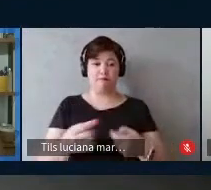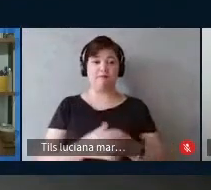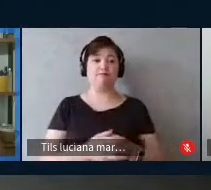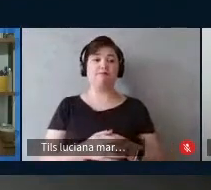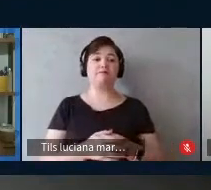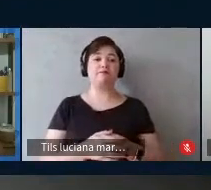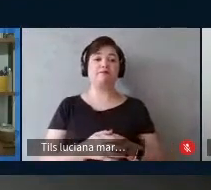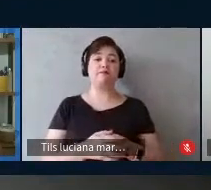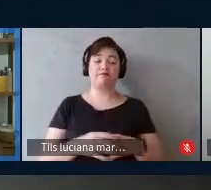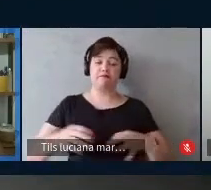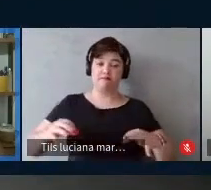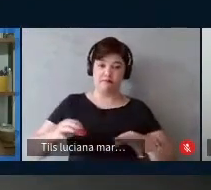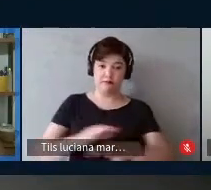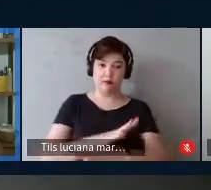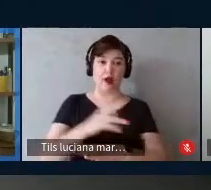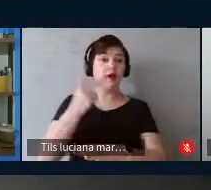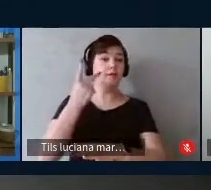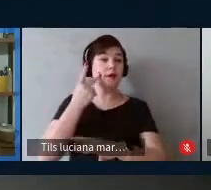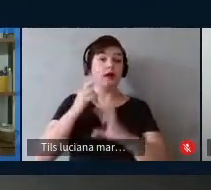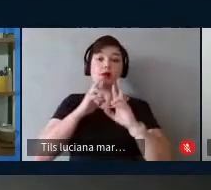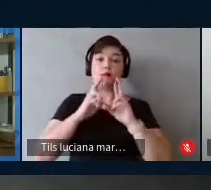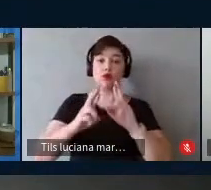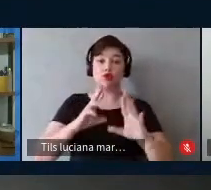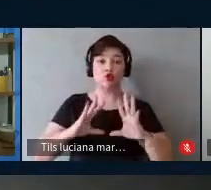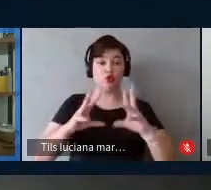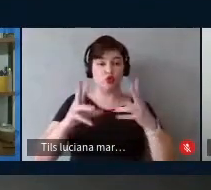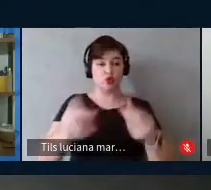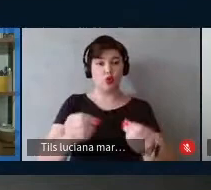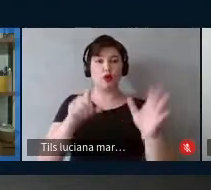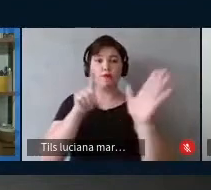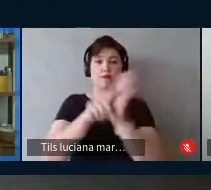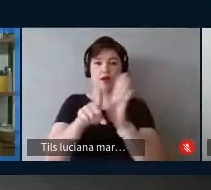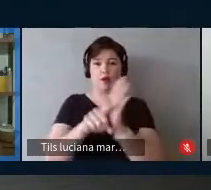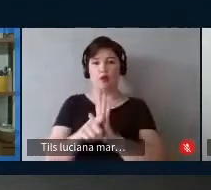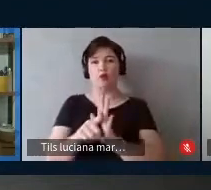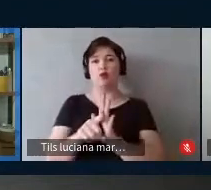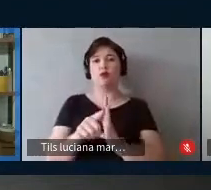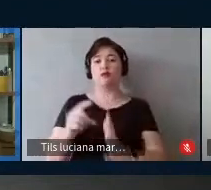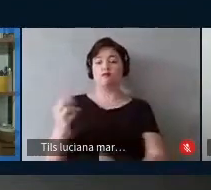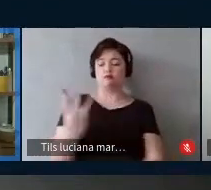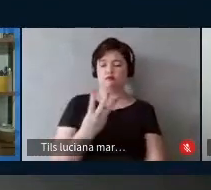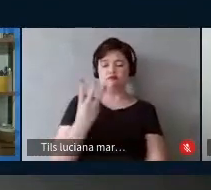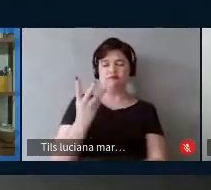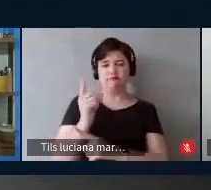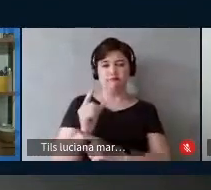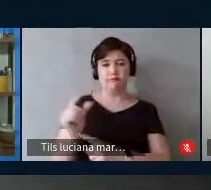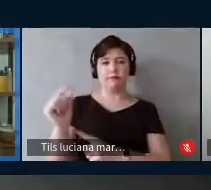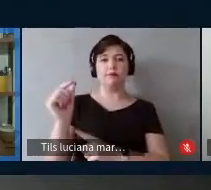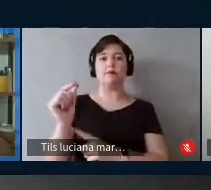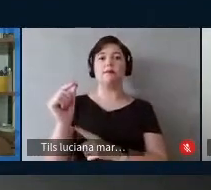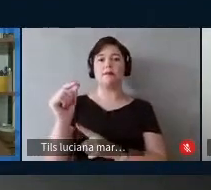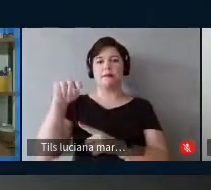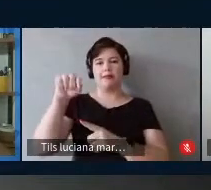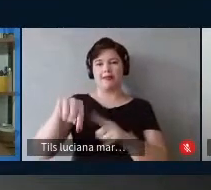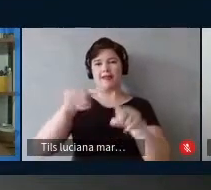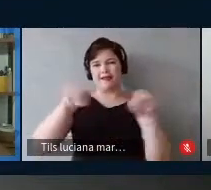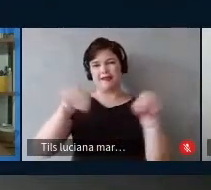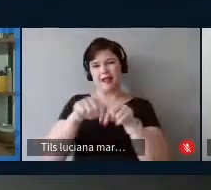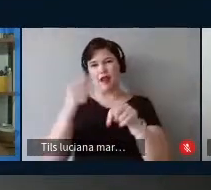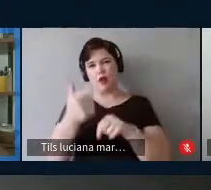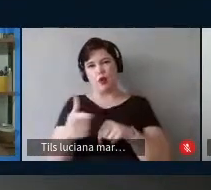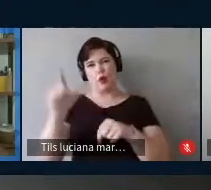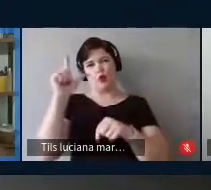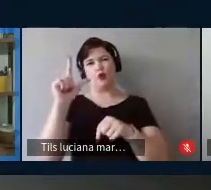o Pierre já tiver respondido a todas as perguntas, a gente vai sair, a banca vai sair para outra